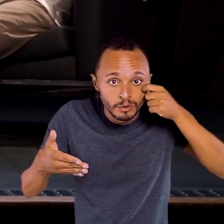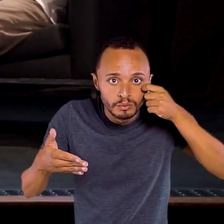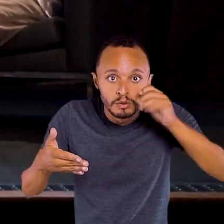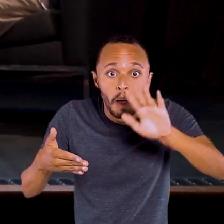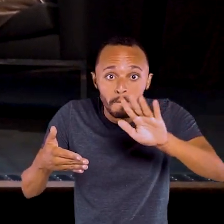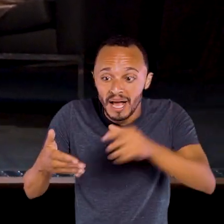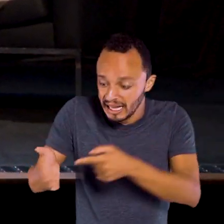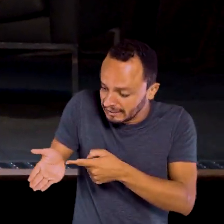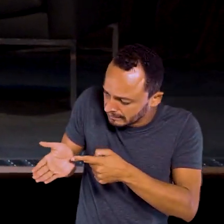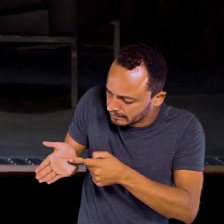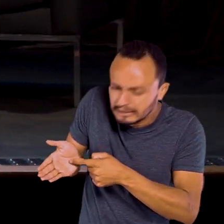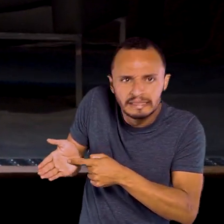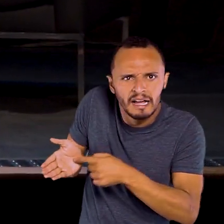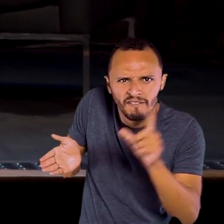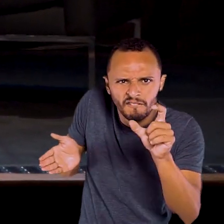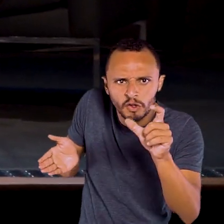vem,